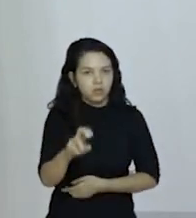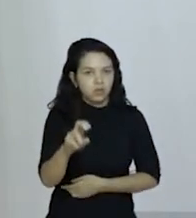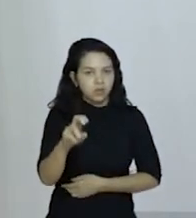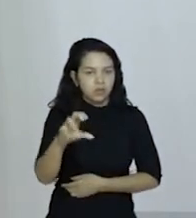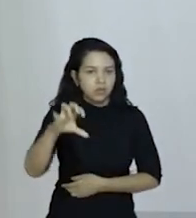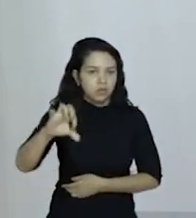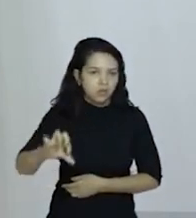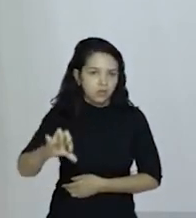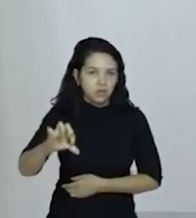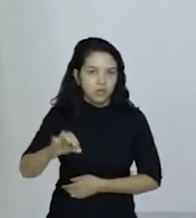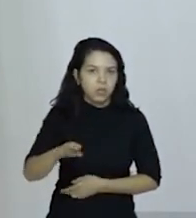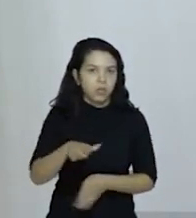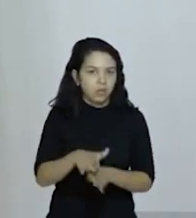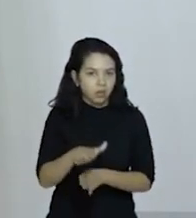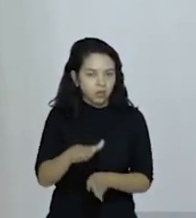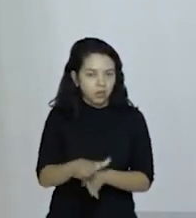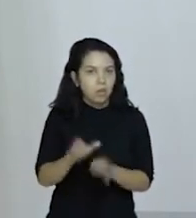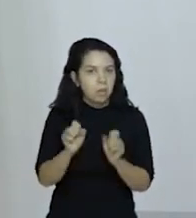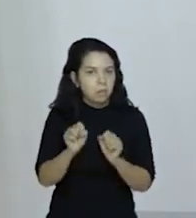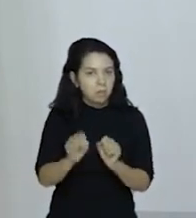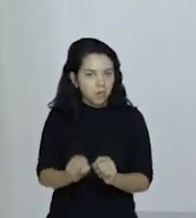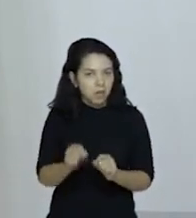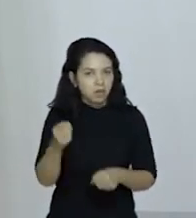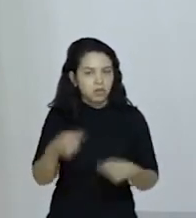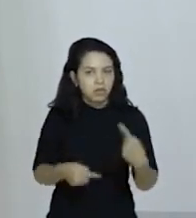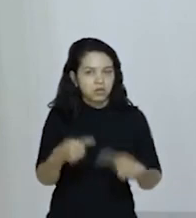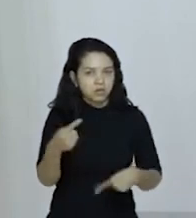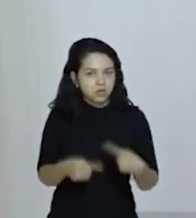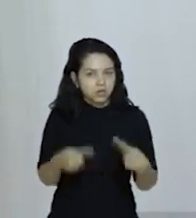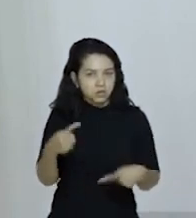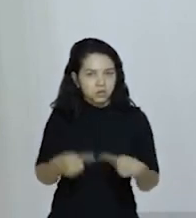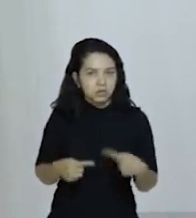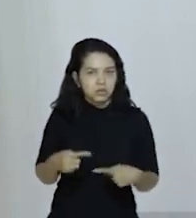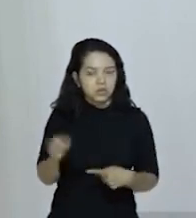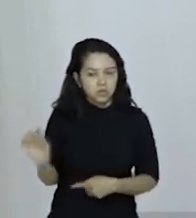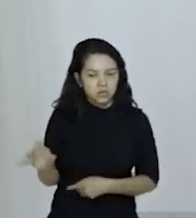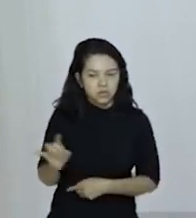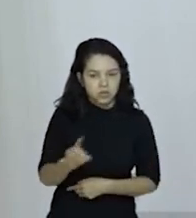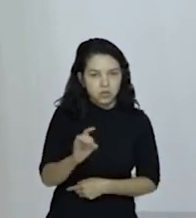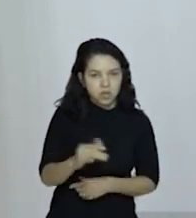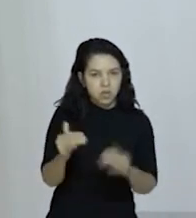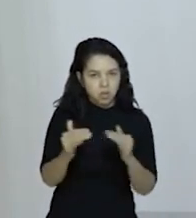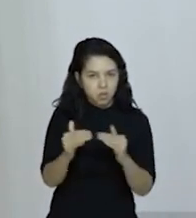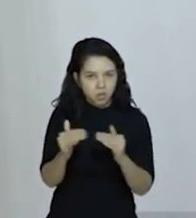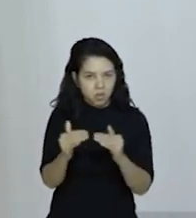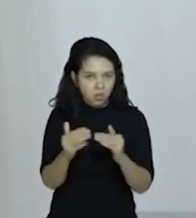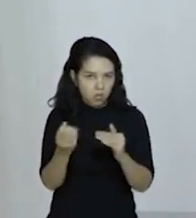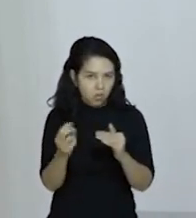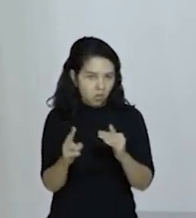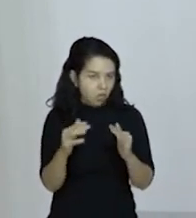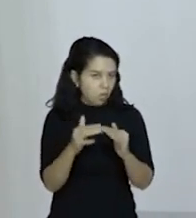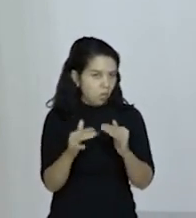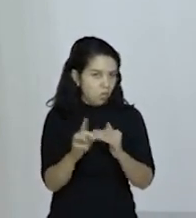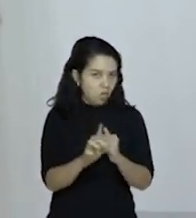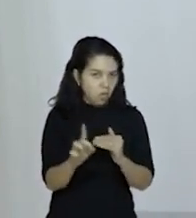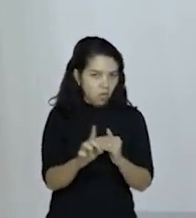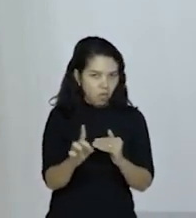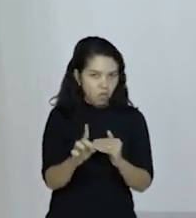59 orientações, que podem ser discutidas, assim, uma a uma, com concordâncias ou discordâncias,